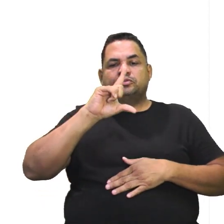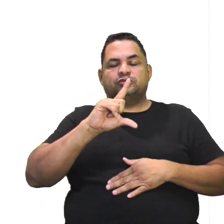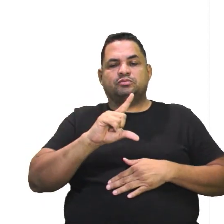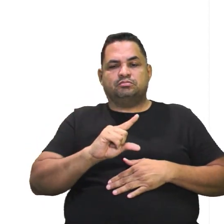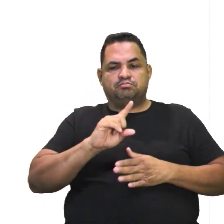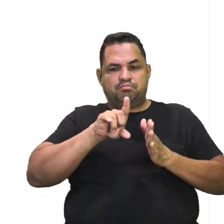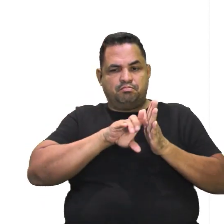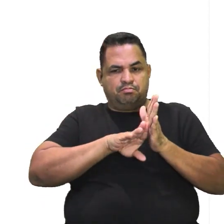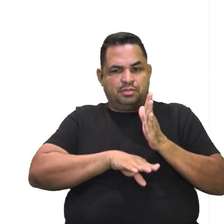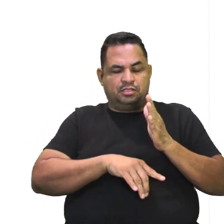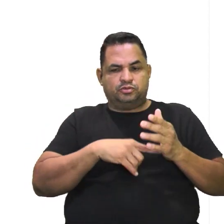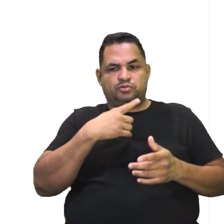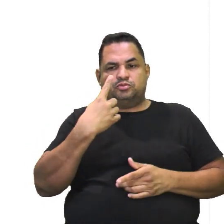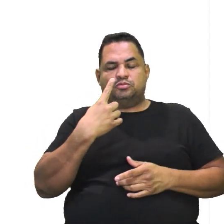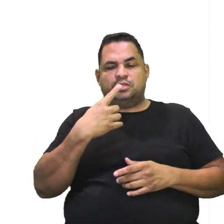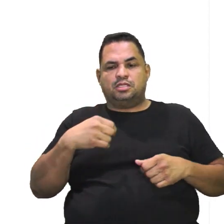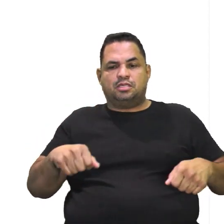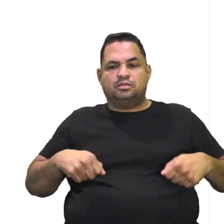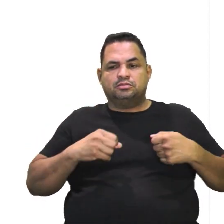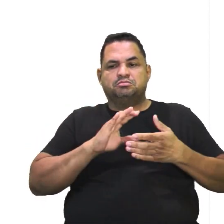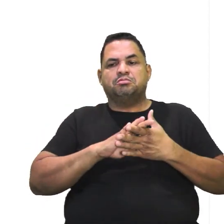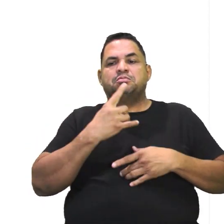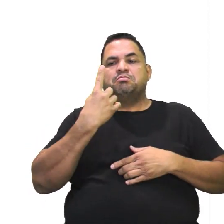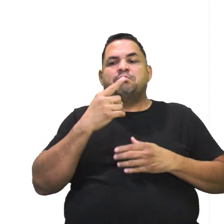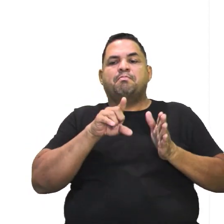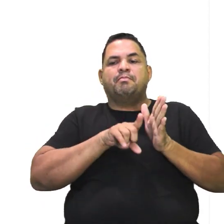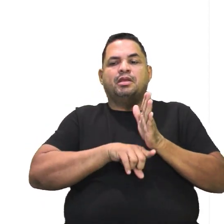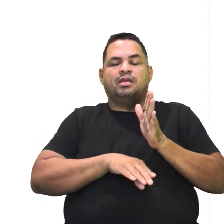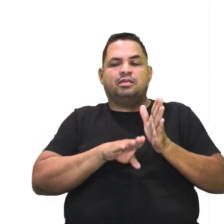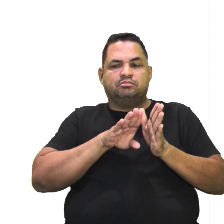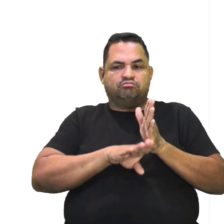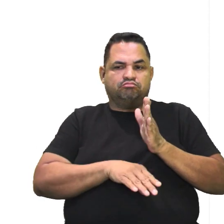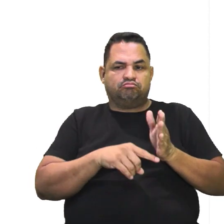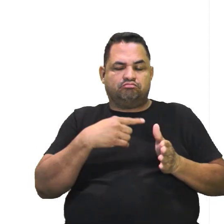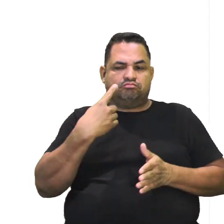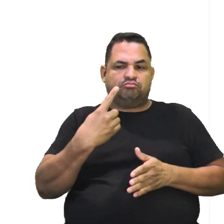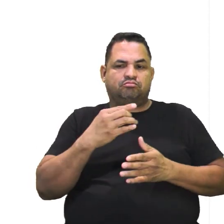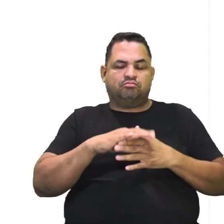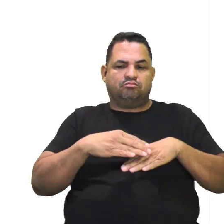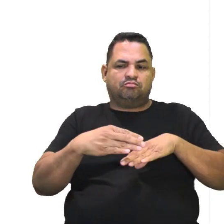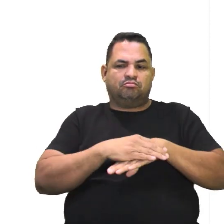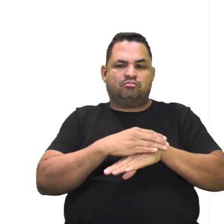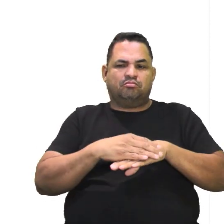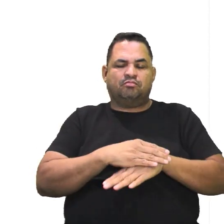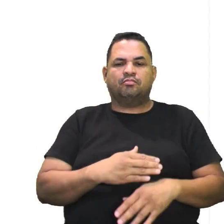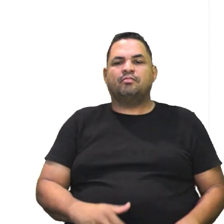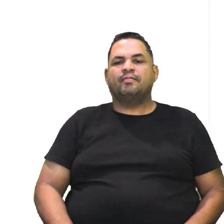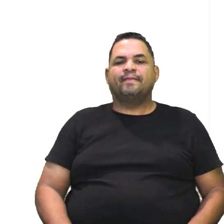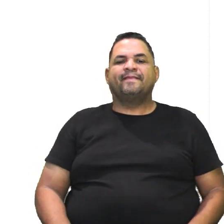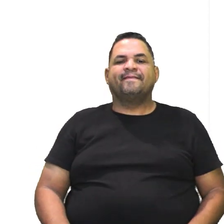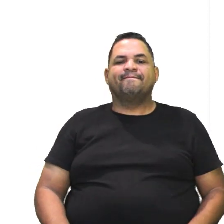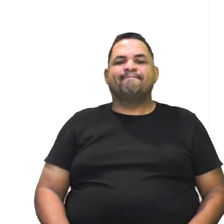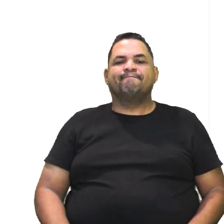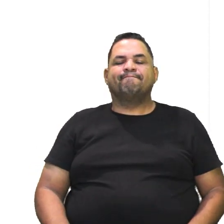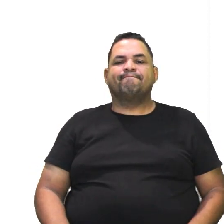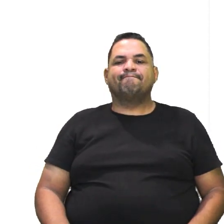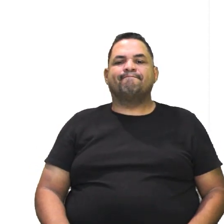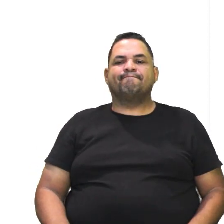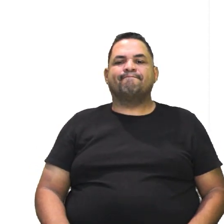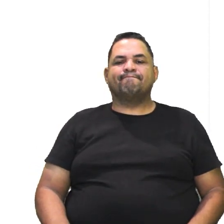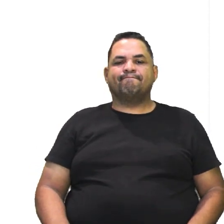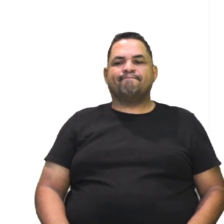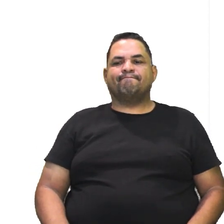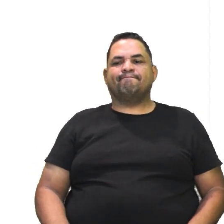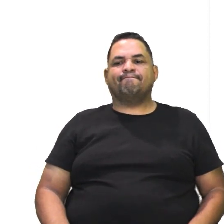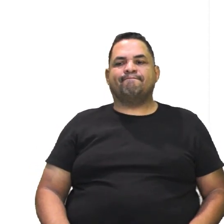calça Menos uma? e também diminuiu um sapato. Ah, tá, sim, né? Assim como aumentou nas camisetas, tem que diminuir em algum lugar, né? Ah, então quer dizer que